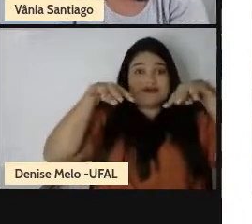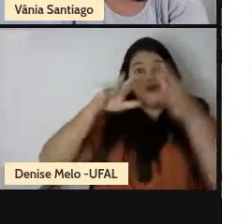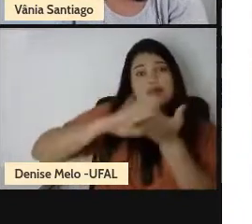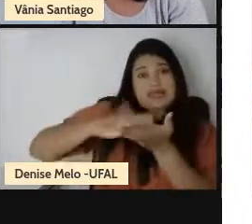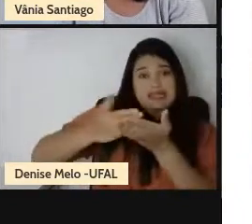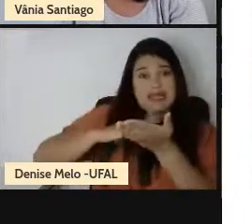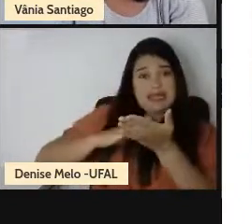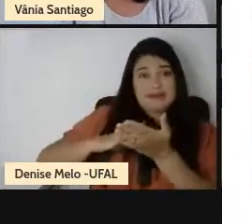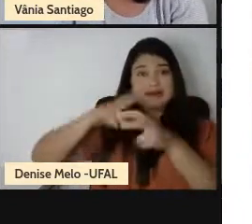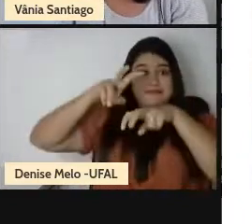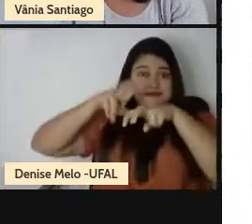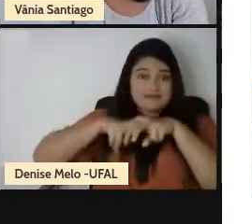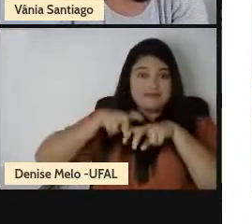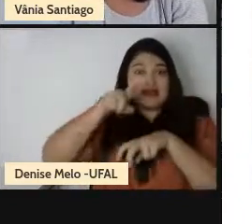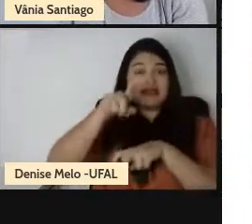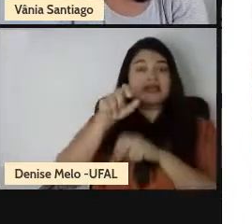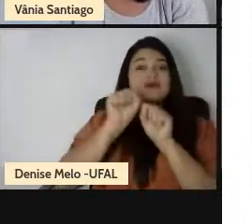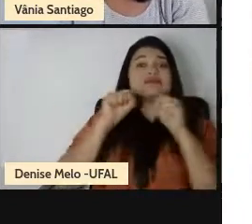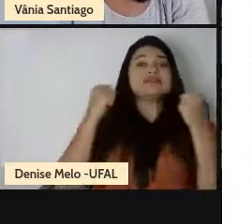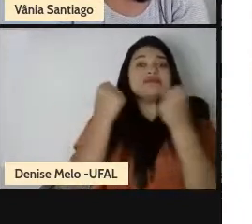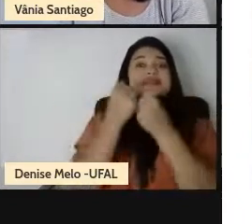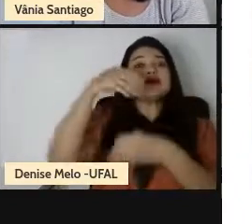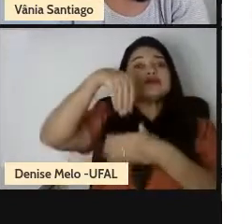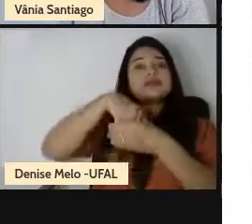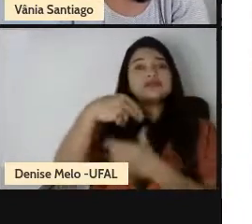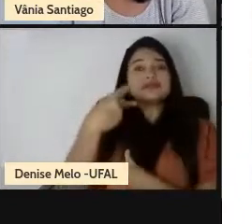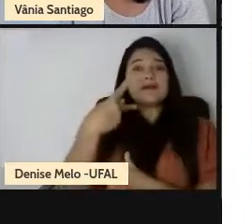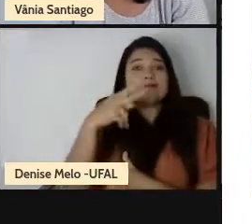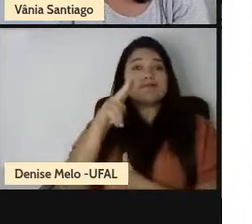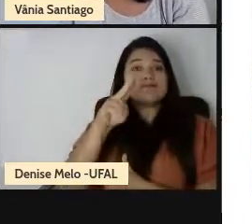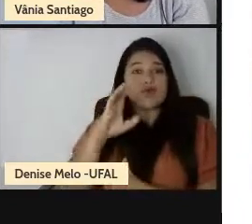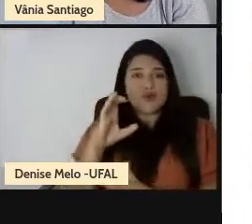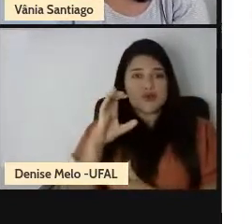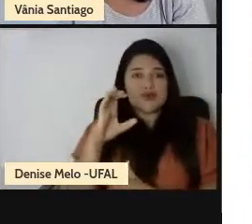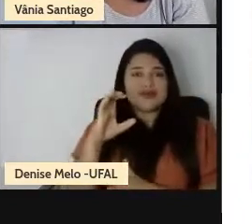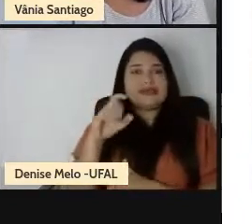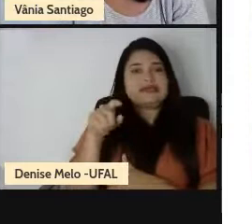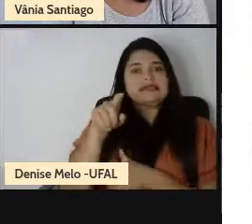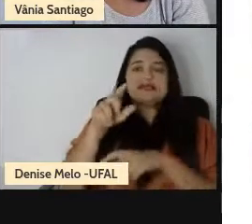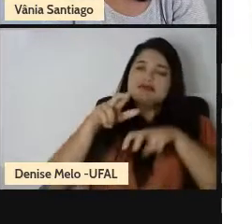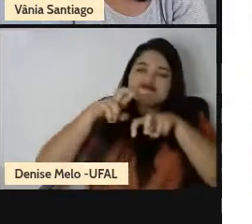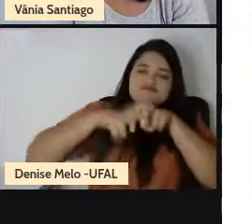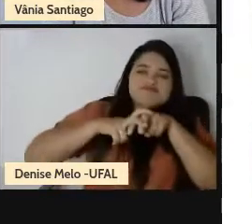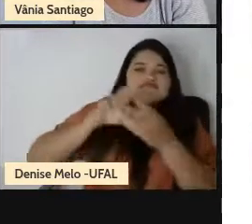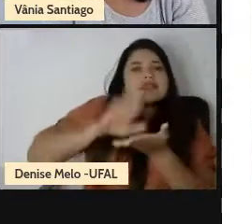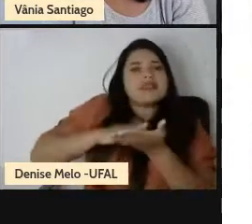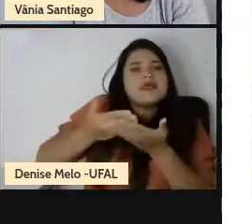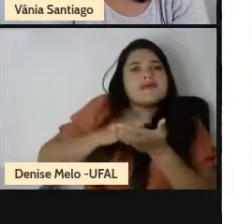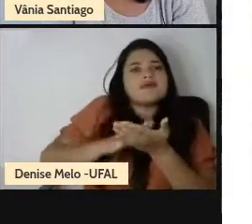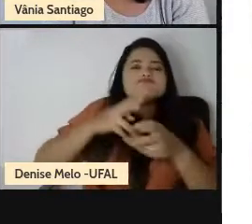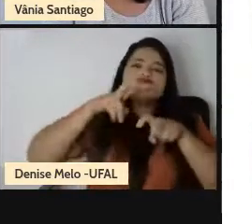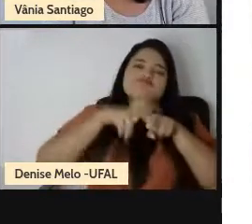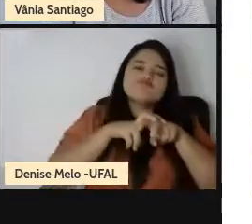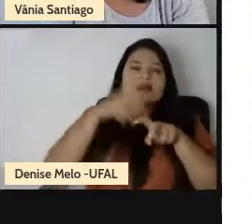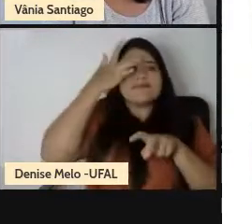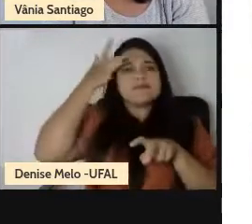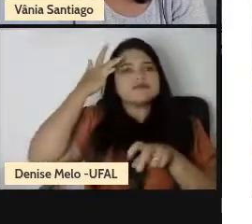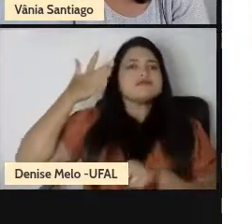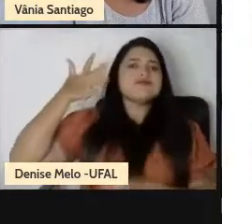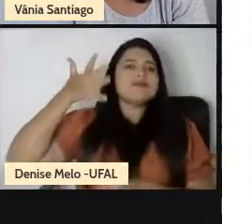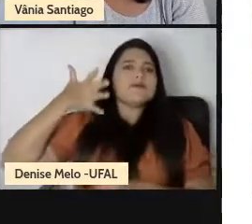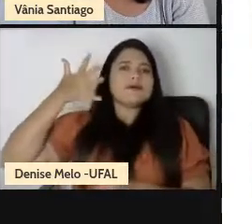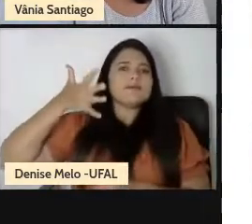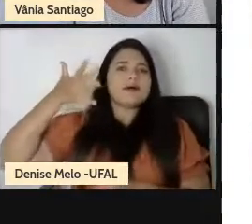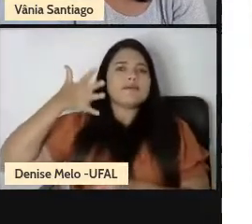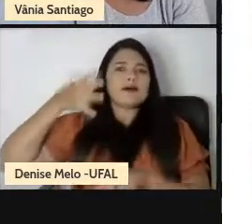palestra, um seminário na PUC, ele está sentado, e tem pessoas palestrando sentados